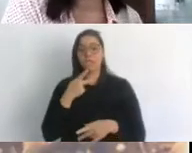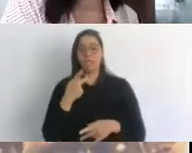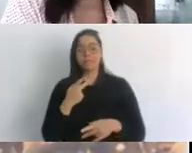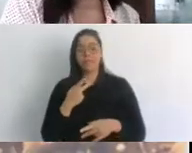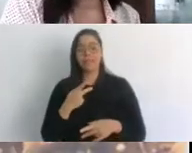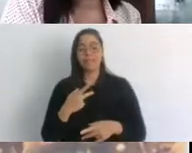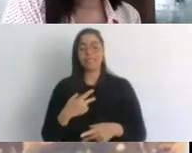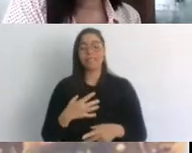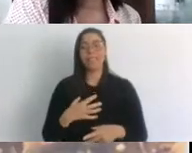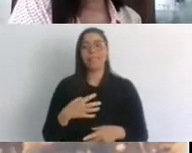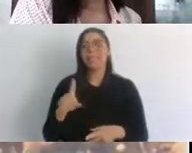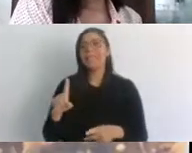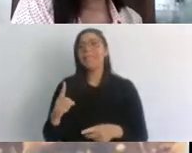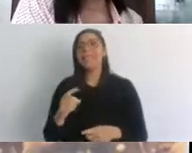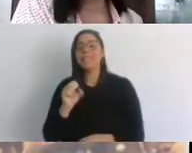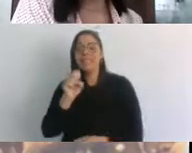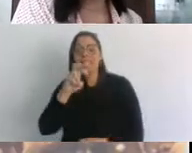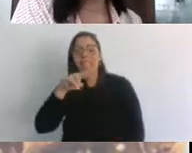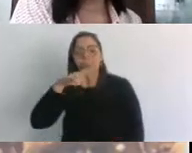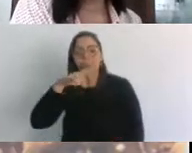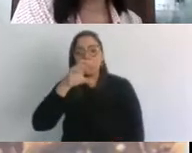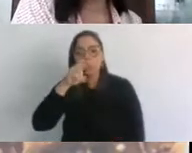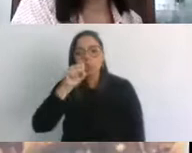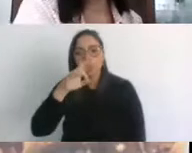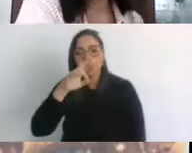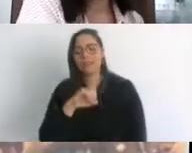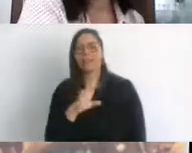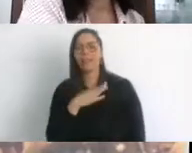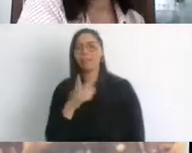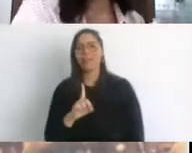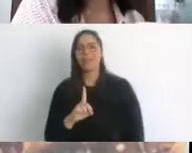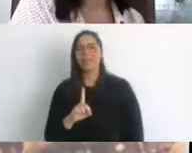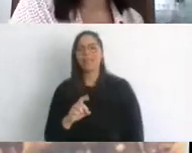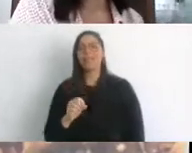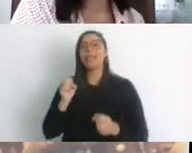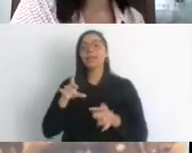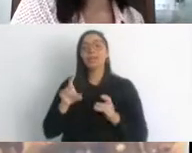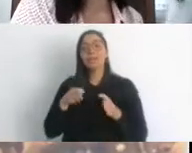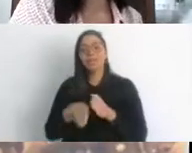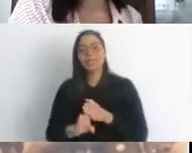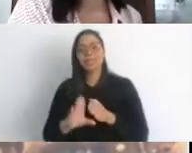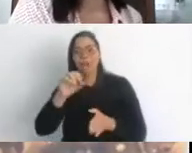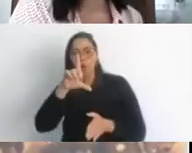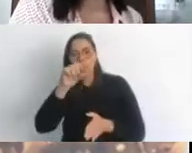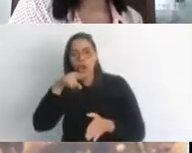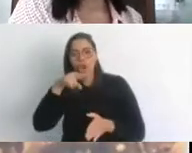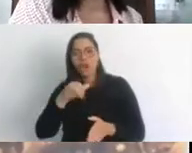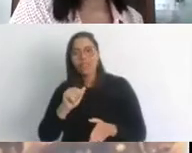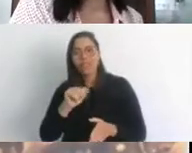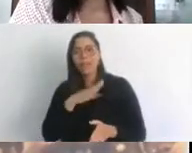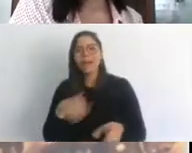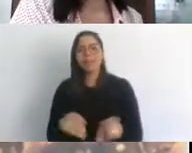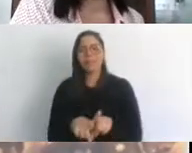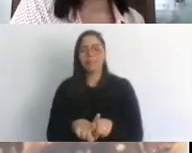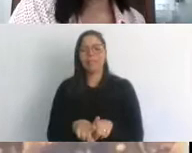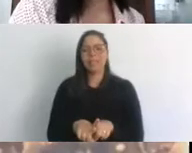censuras que não matam Quando você vai para Colônia eu fiquei sem juros que matam que na verdade existe a censura existe a morte porque